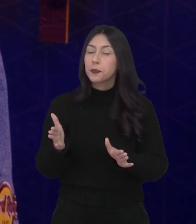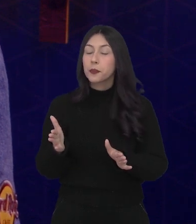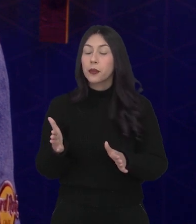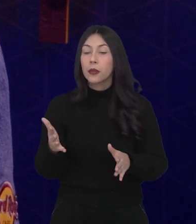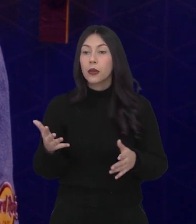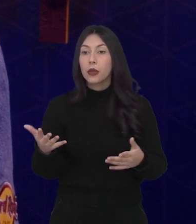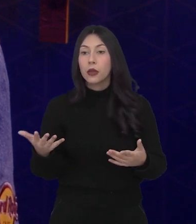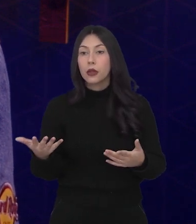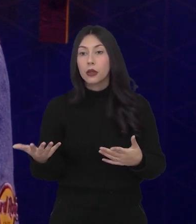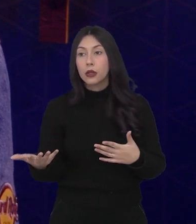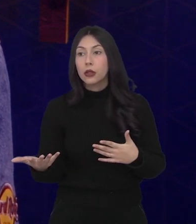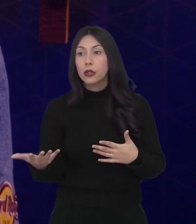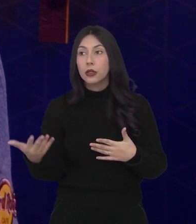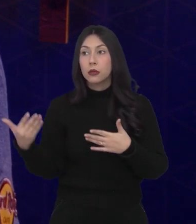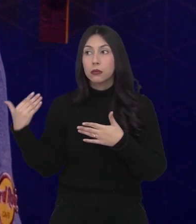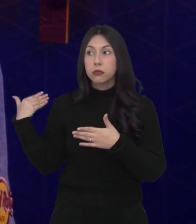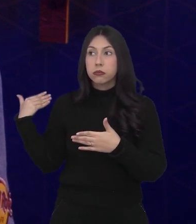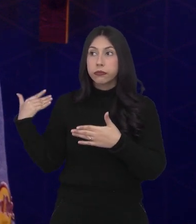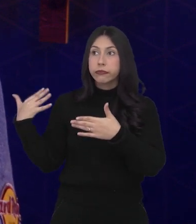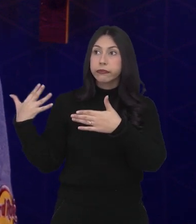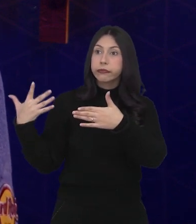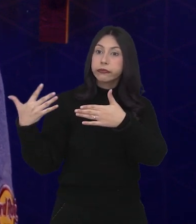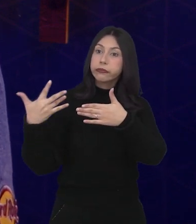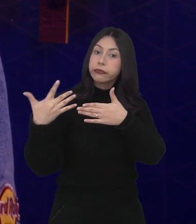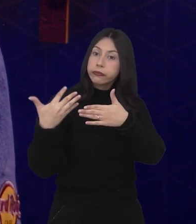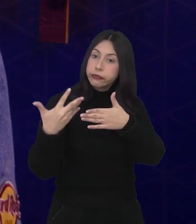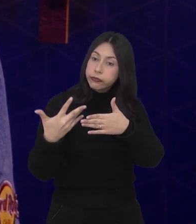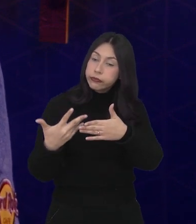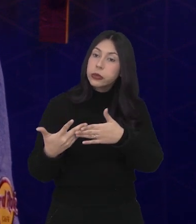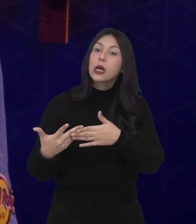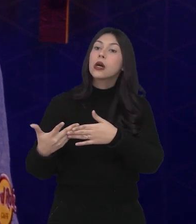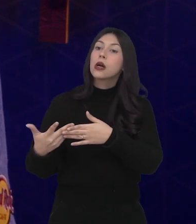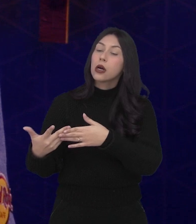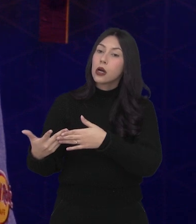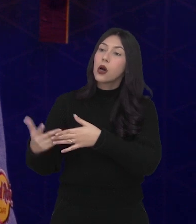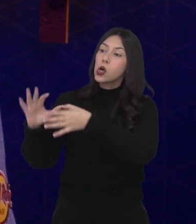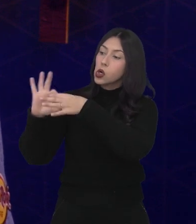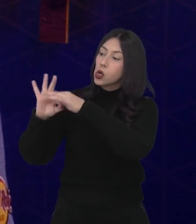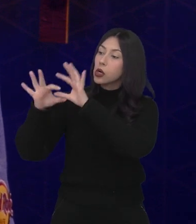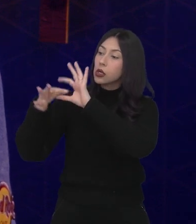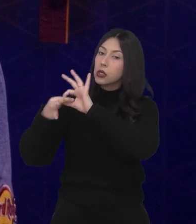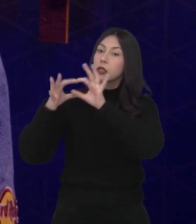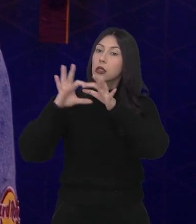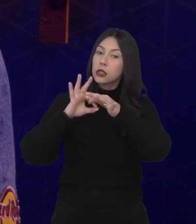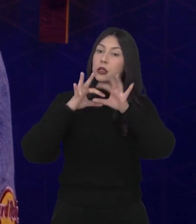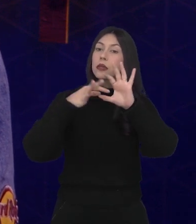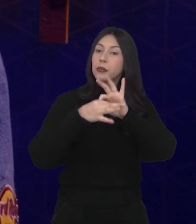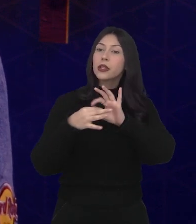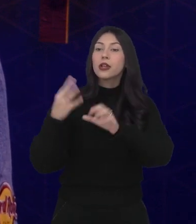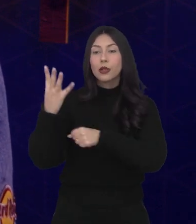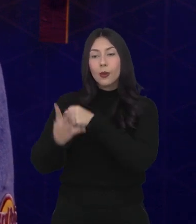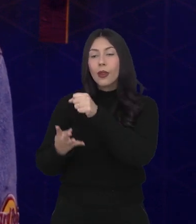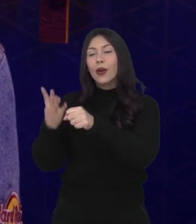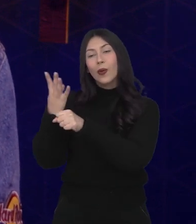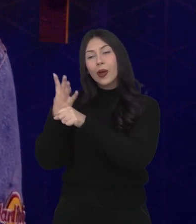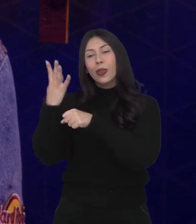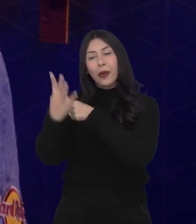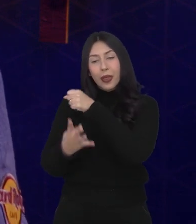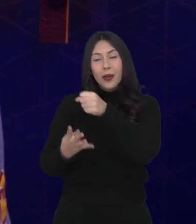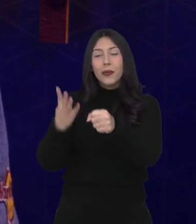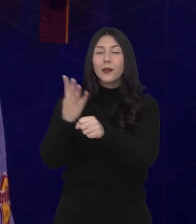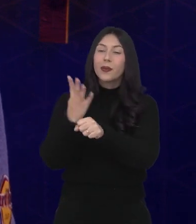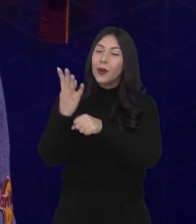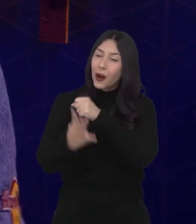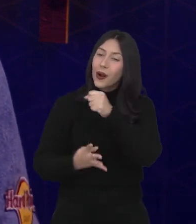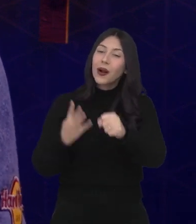2024. E desde então a gente vem tendo Jogos Olímpicos de